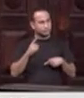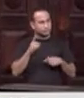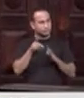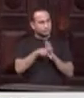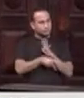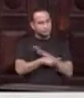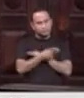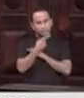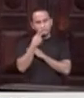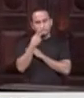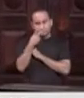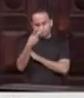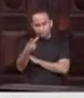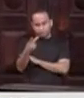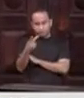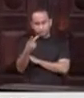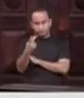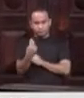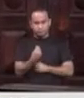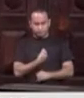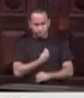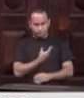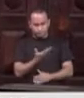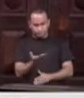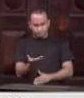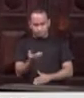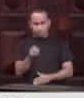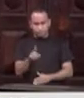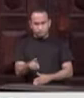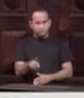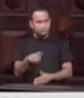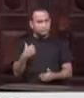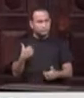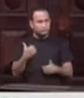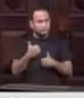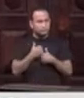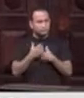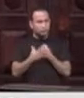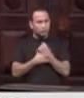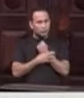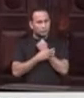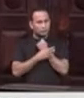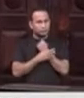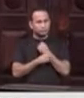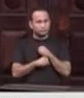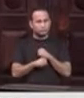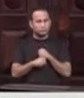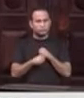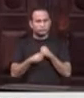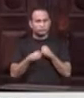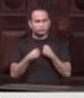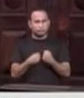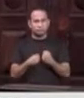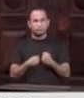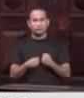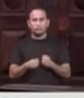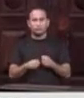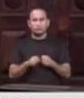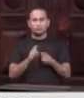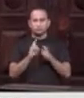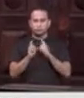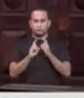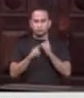citar como exemplo a possibilidade de colocação de reforço policial nas estradas, além